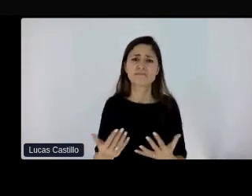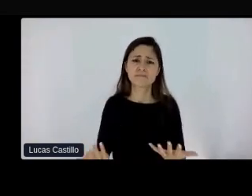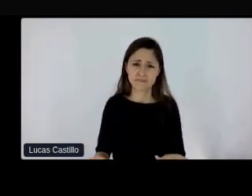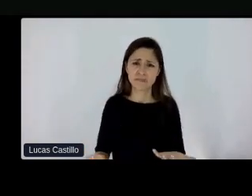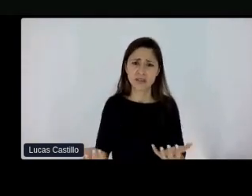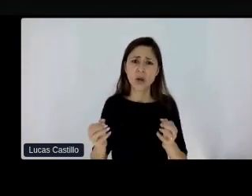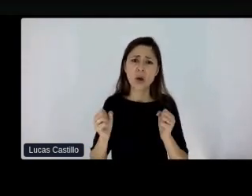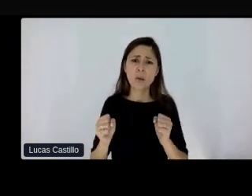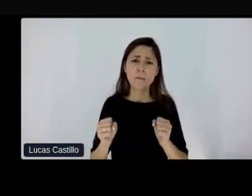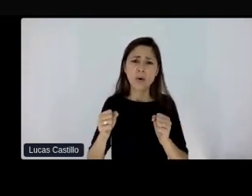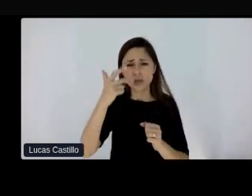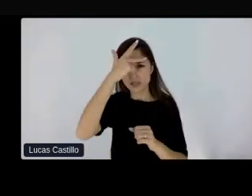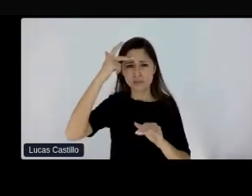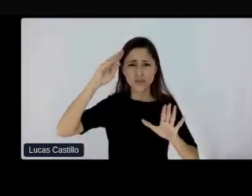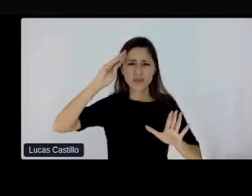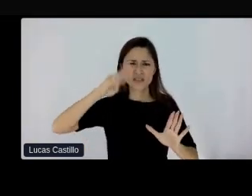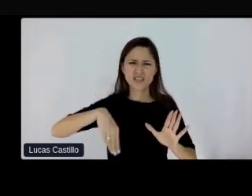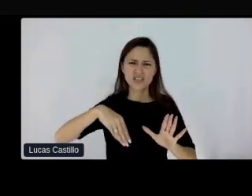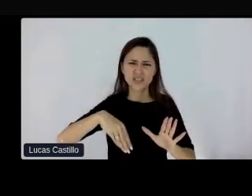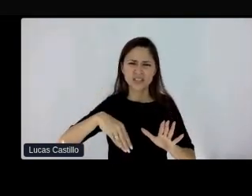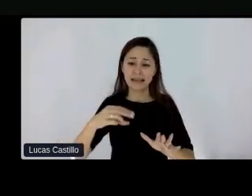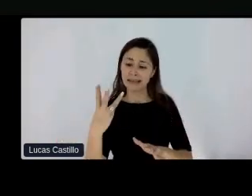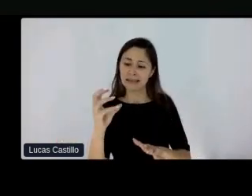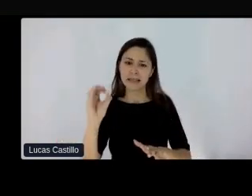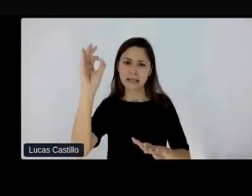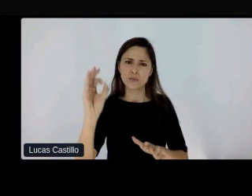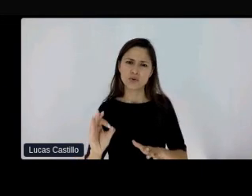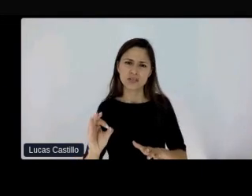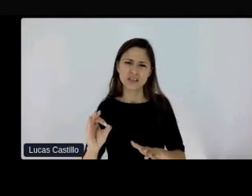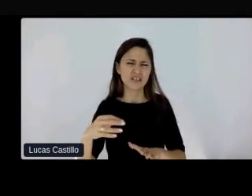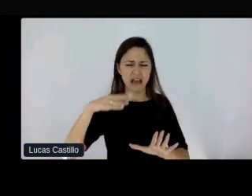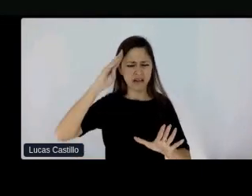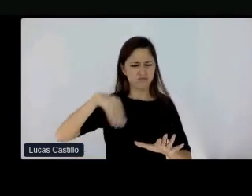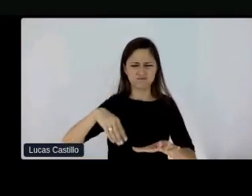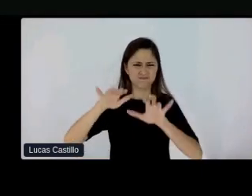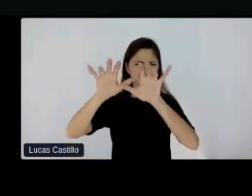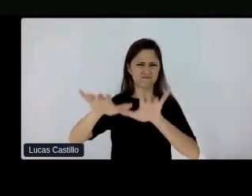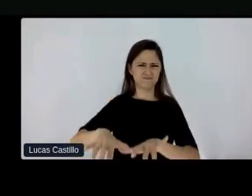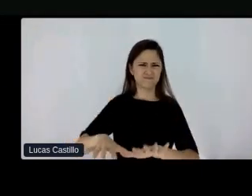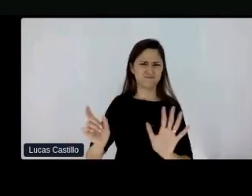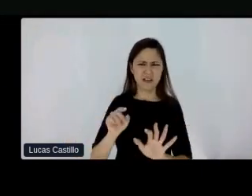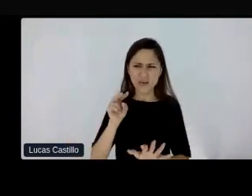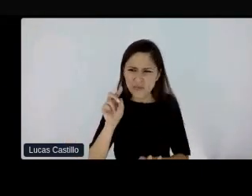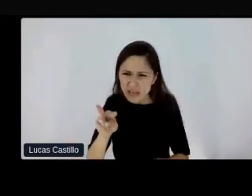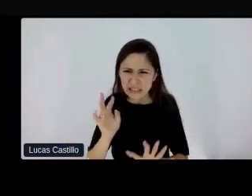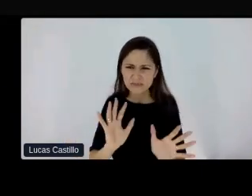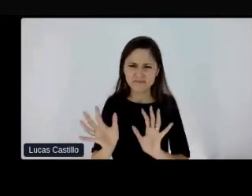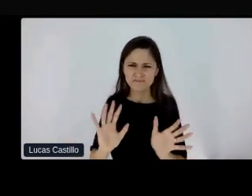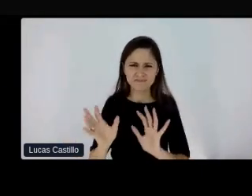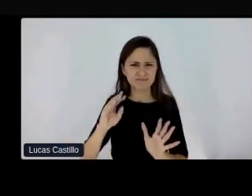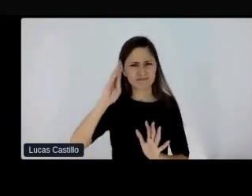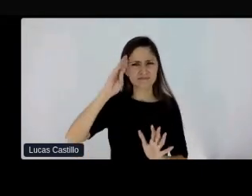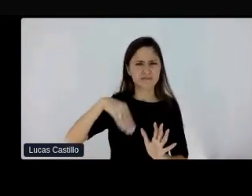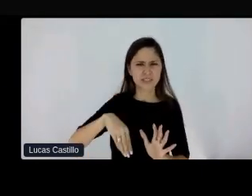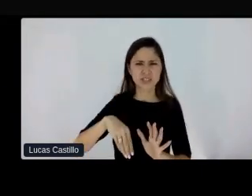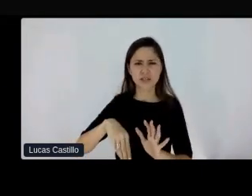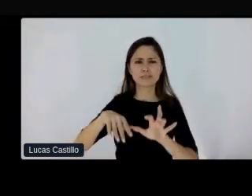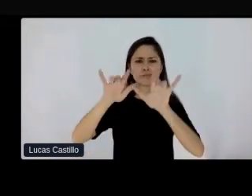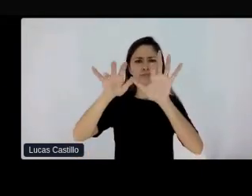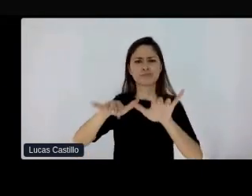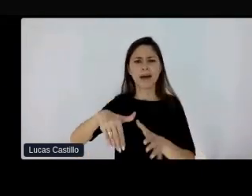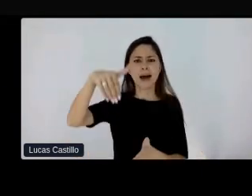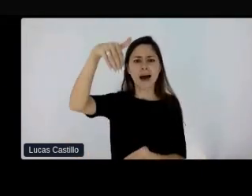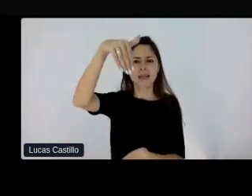a pessoa desistir da sua pesquisa. Tá? Então, 30% da pessoa, 30%